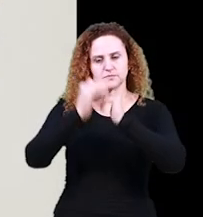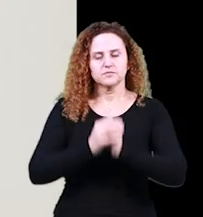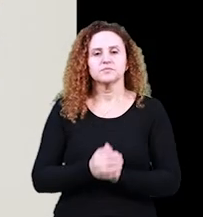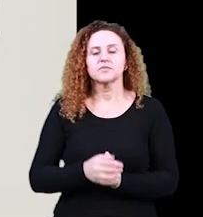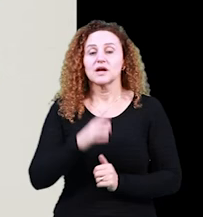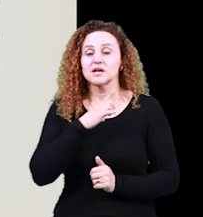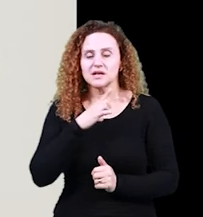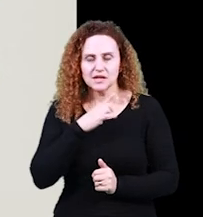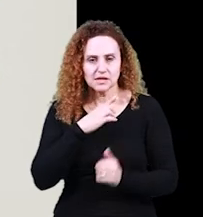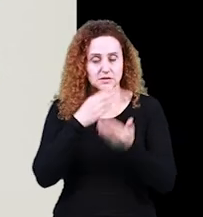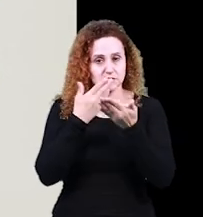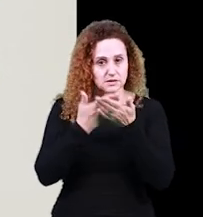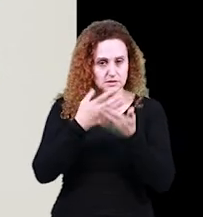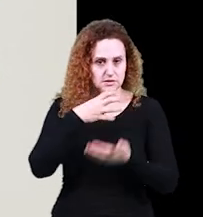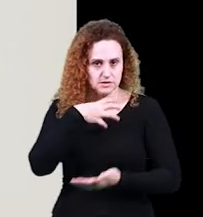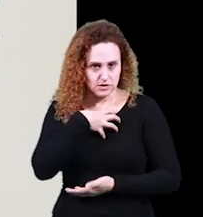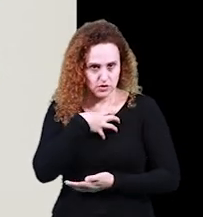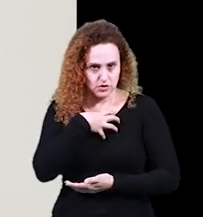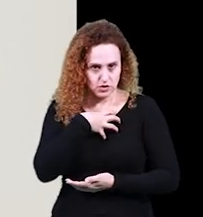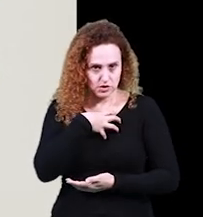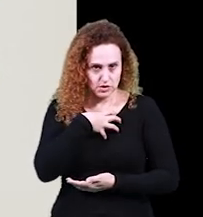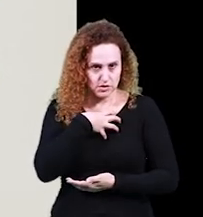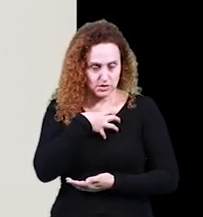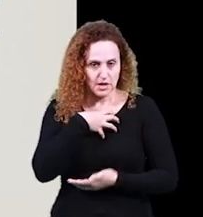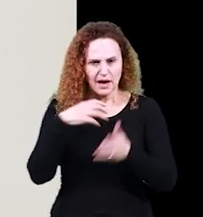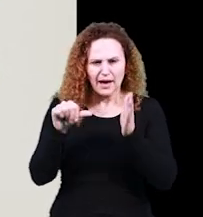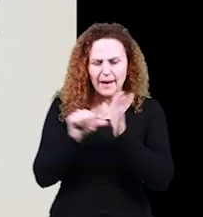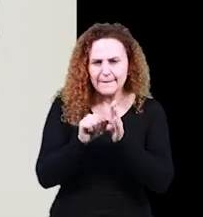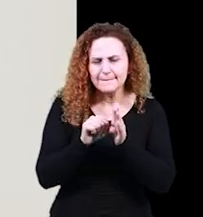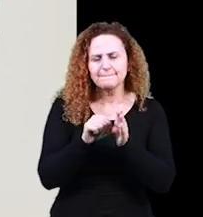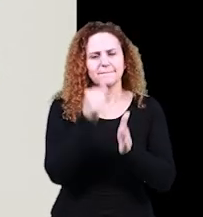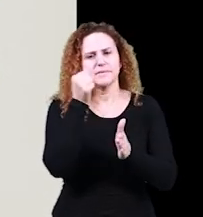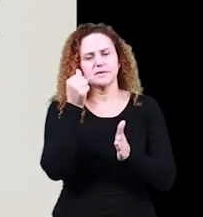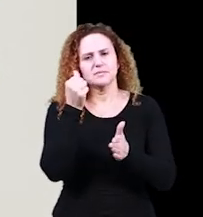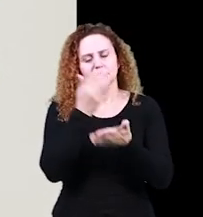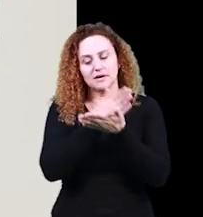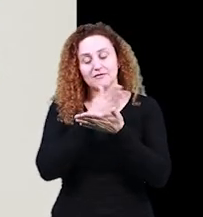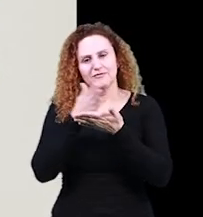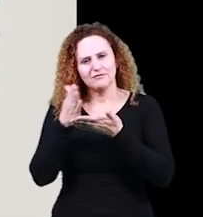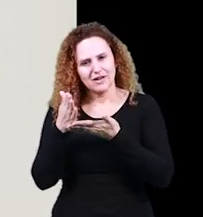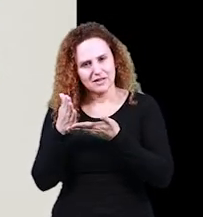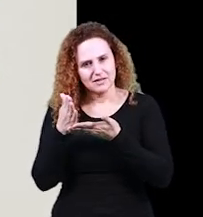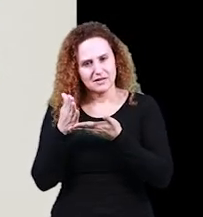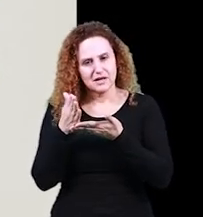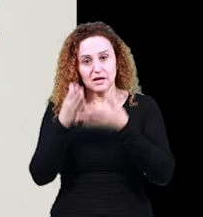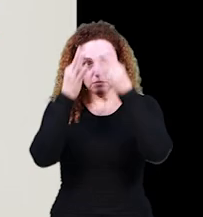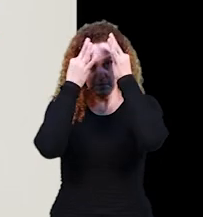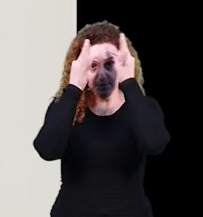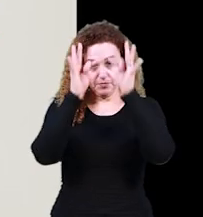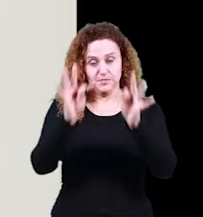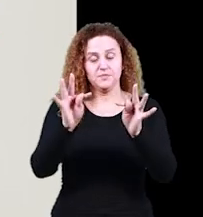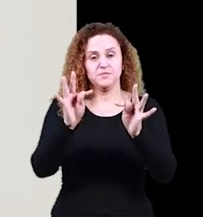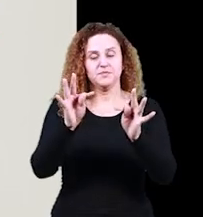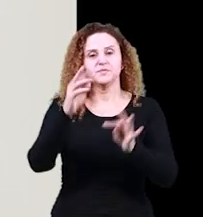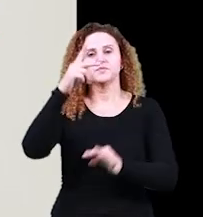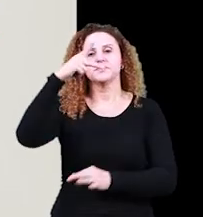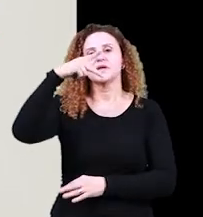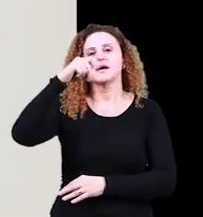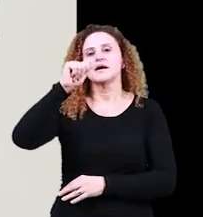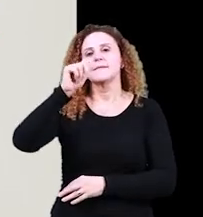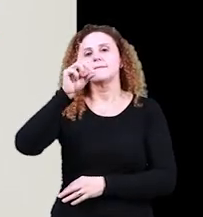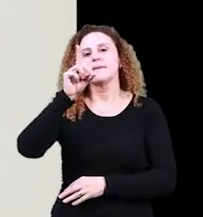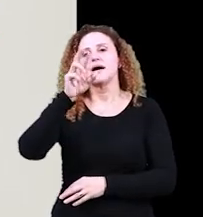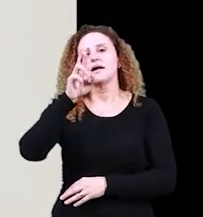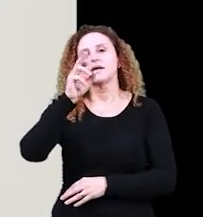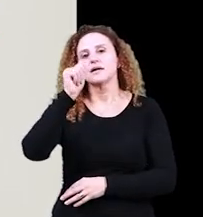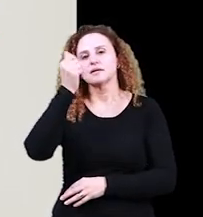Então esse sentido a primeira a primeira fase da teoria dos homens que é chamada de teoria padrão e